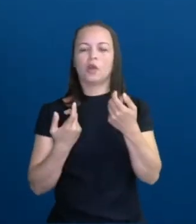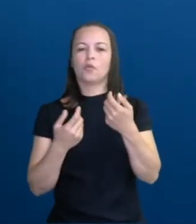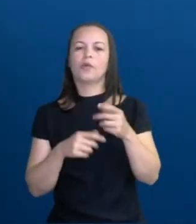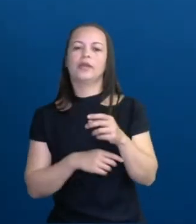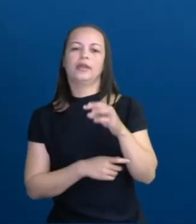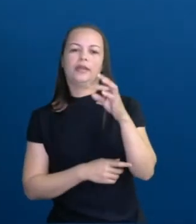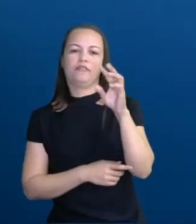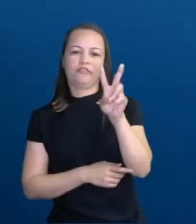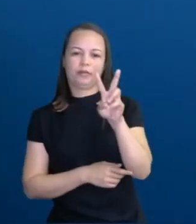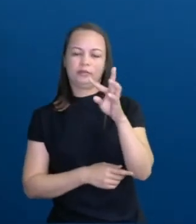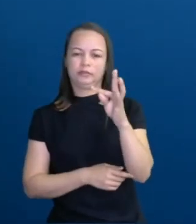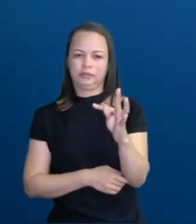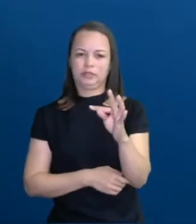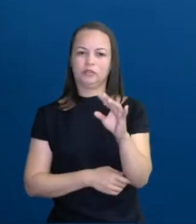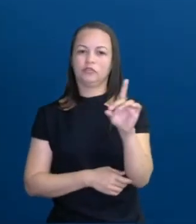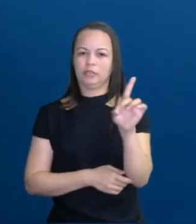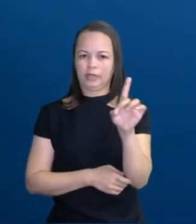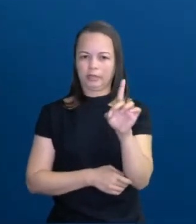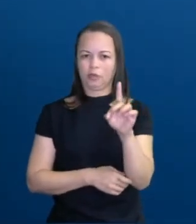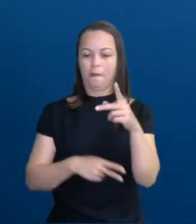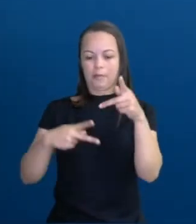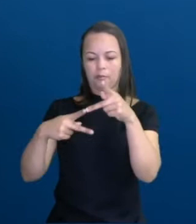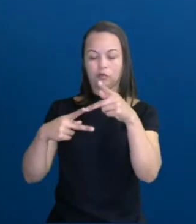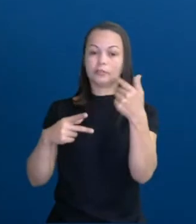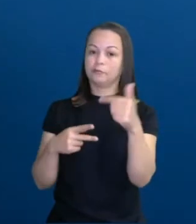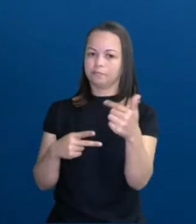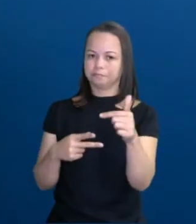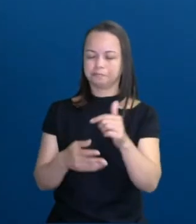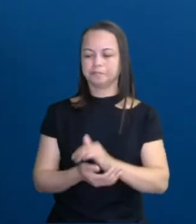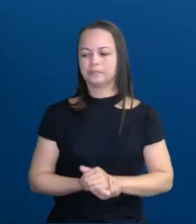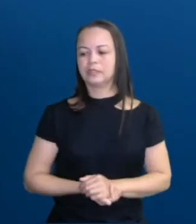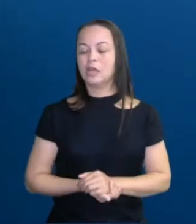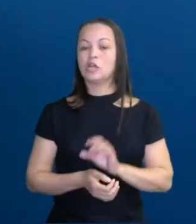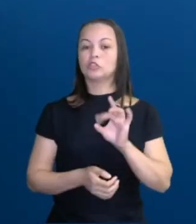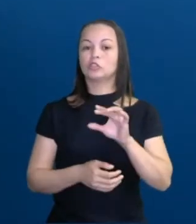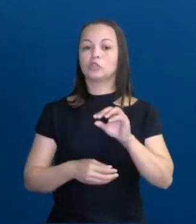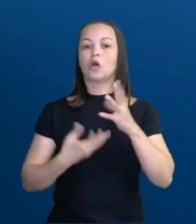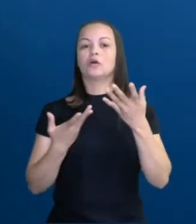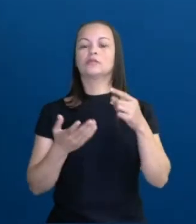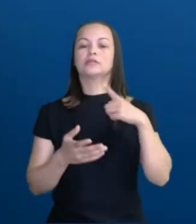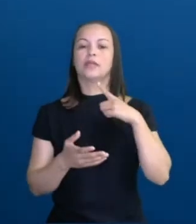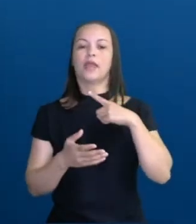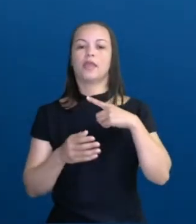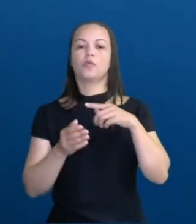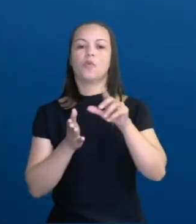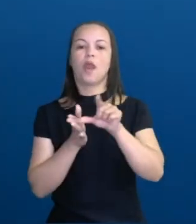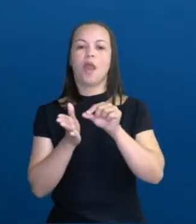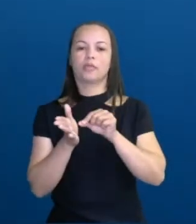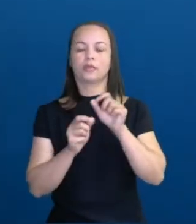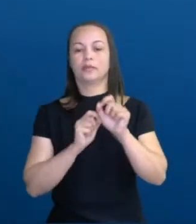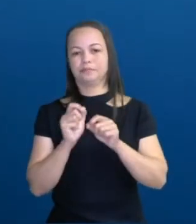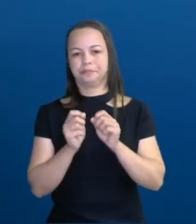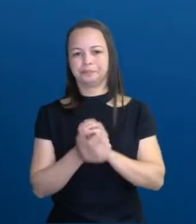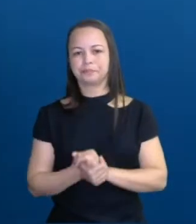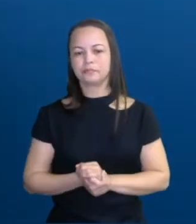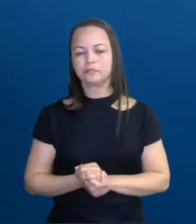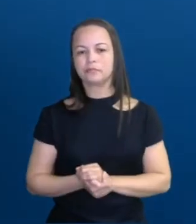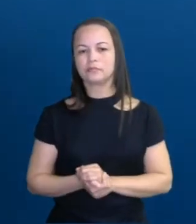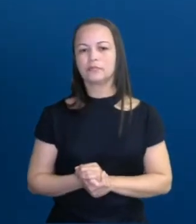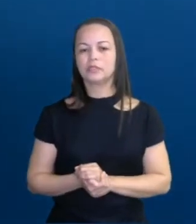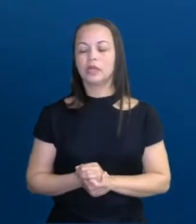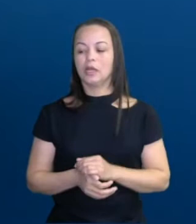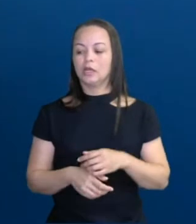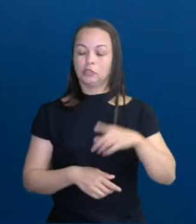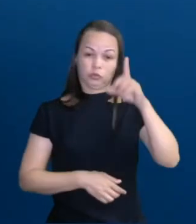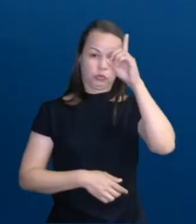ela é transitivo direto e não recebe preposição ele só recebe artigo após dele e todo